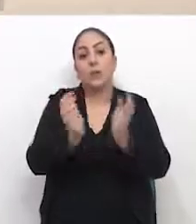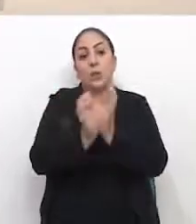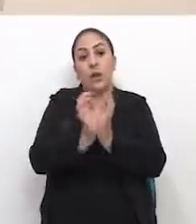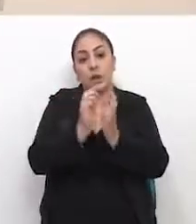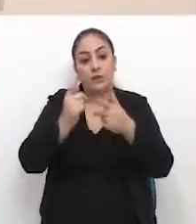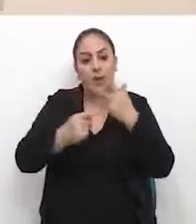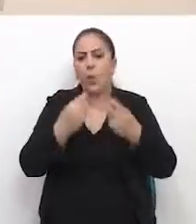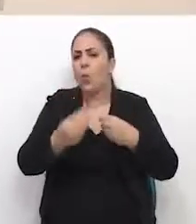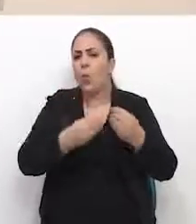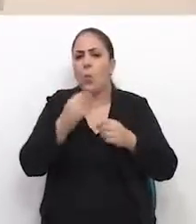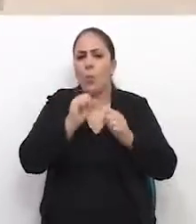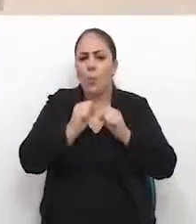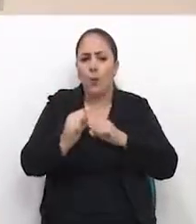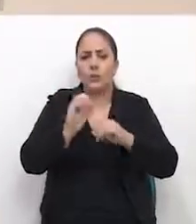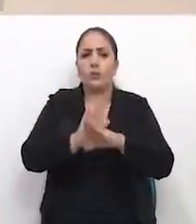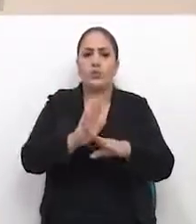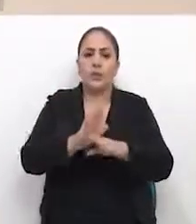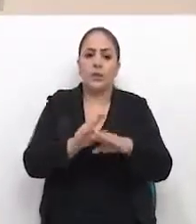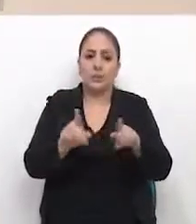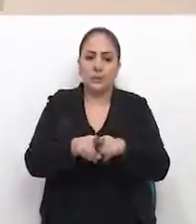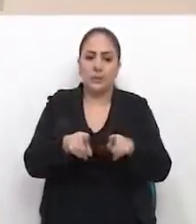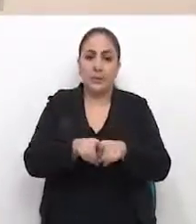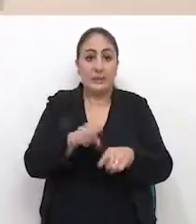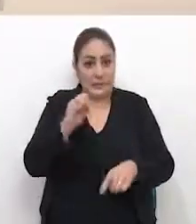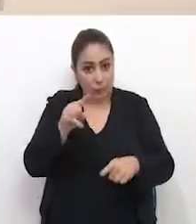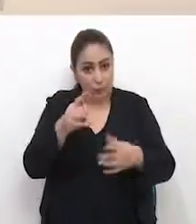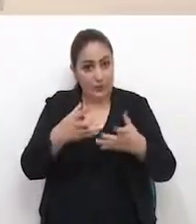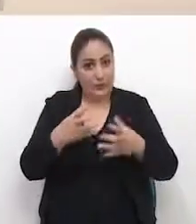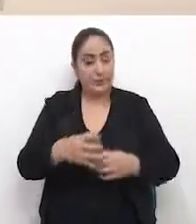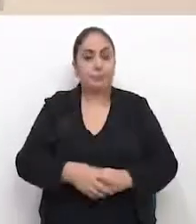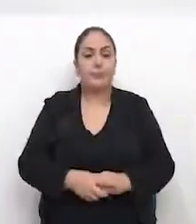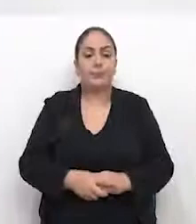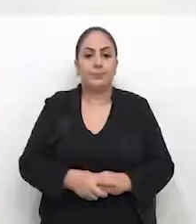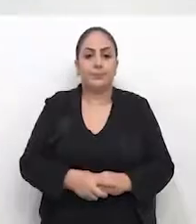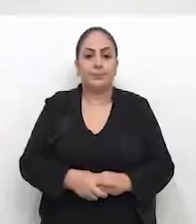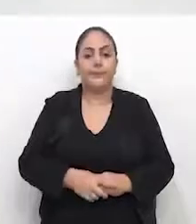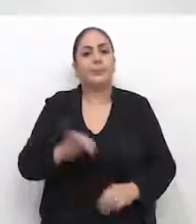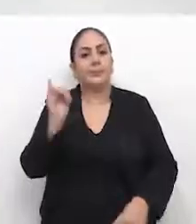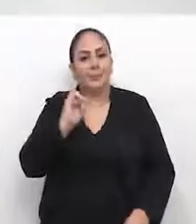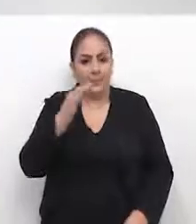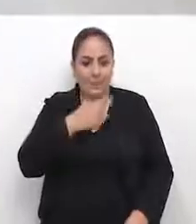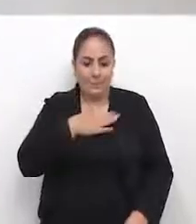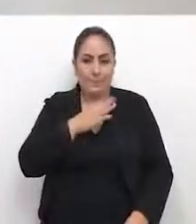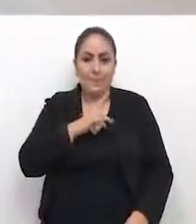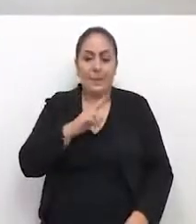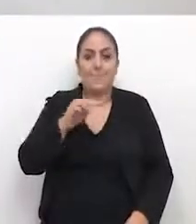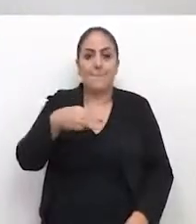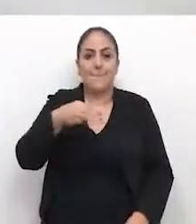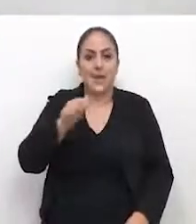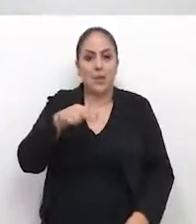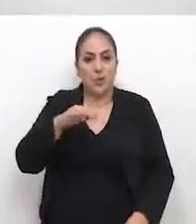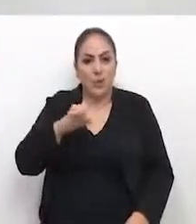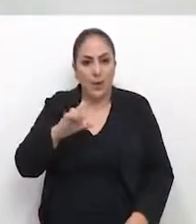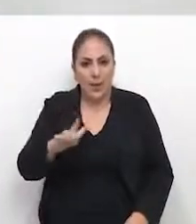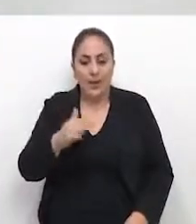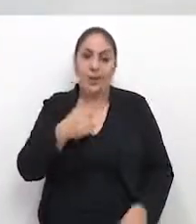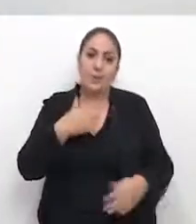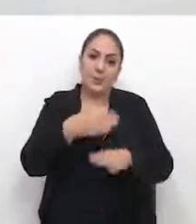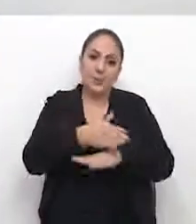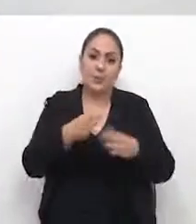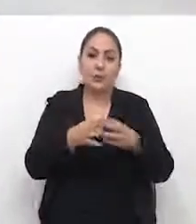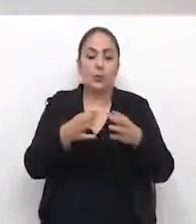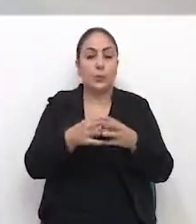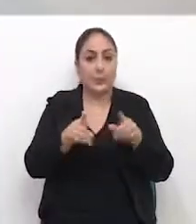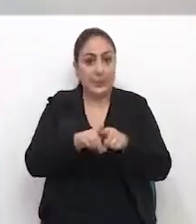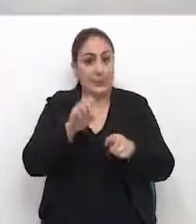outra colega vai falar como que você pode ajudar também, se você quiser. Olá, eu sou a Manuela, sou integrante do grupo